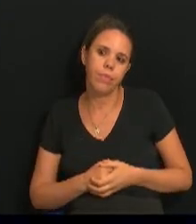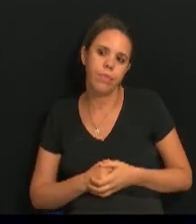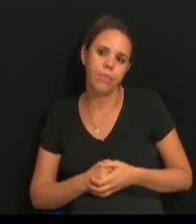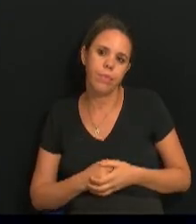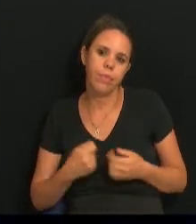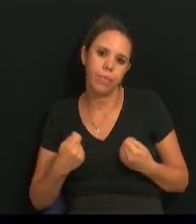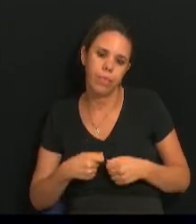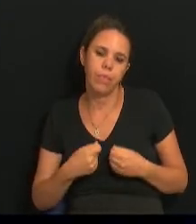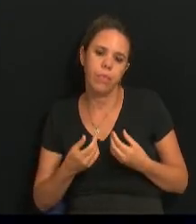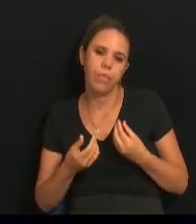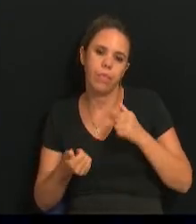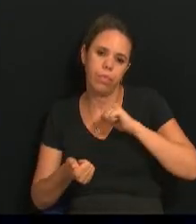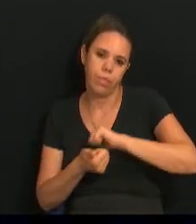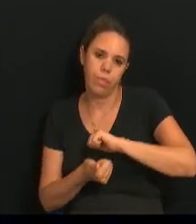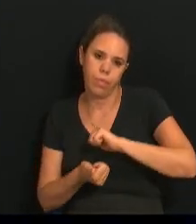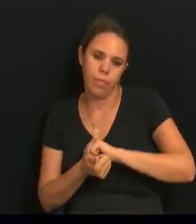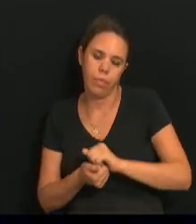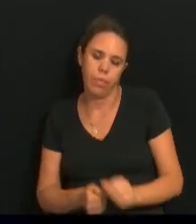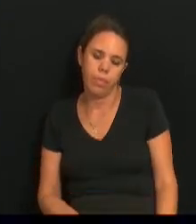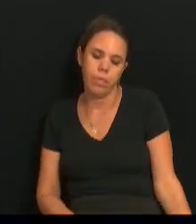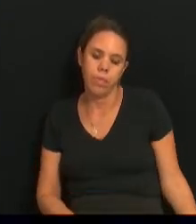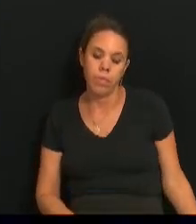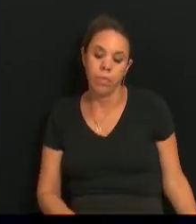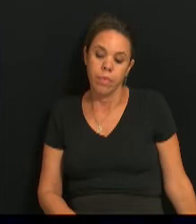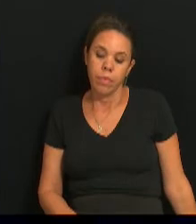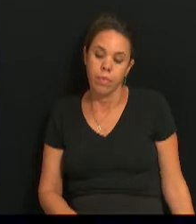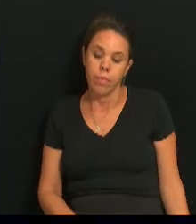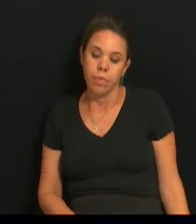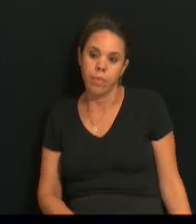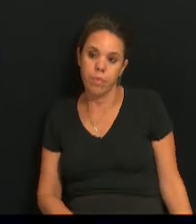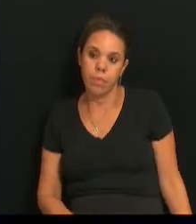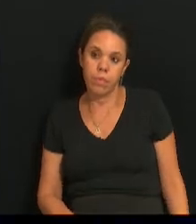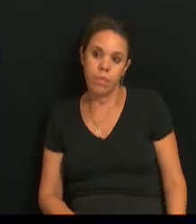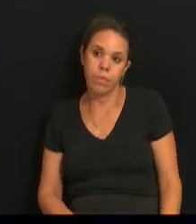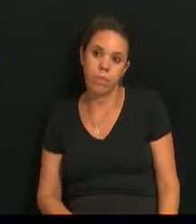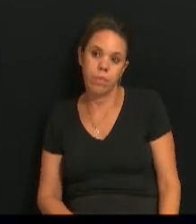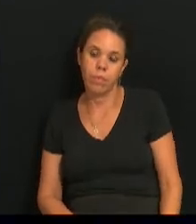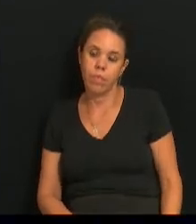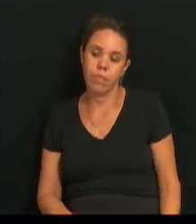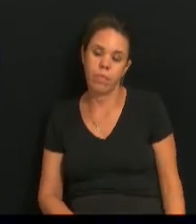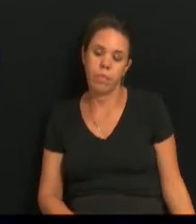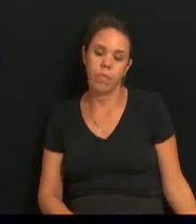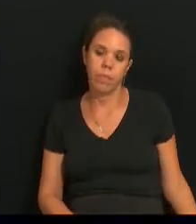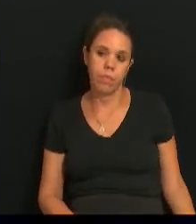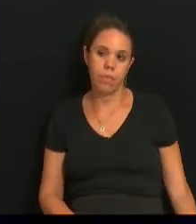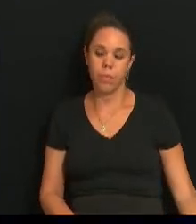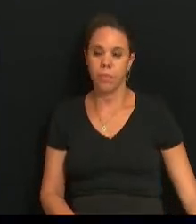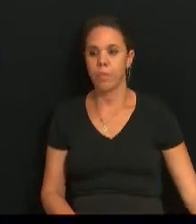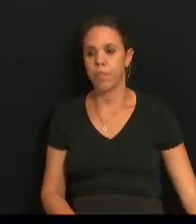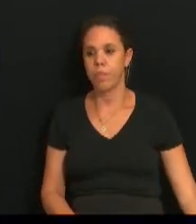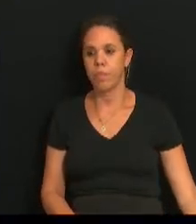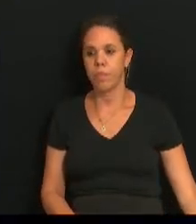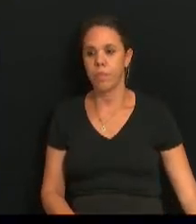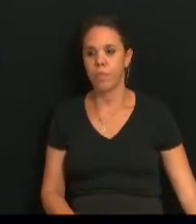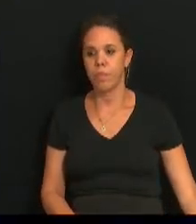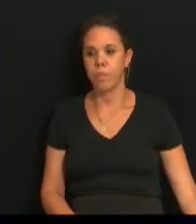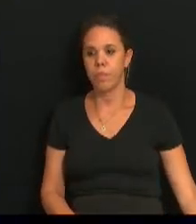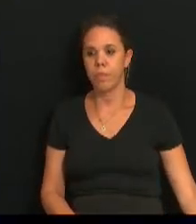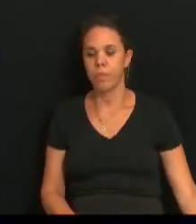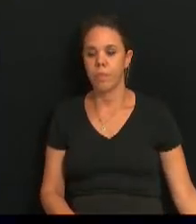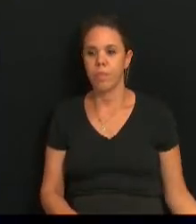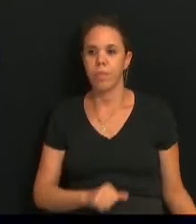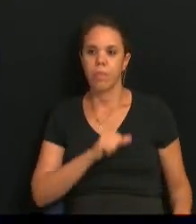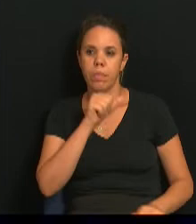com qualidade, né? Porque nós estamos vivendo aí também uma mudança aí